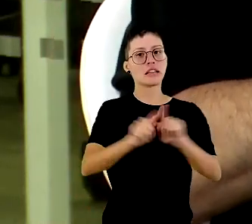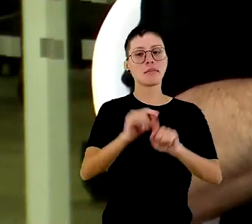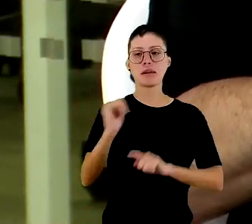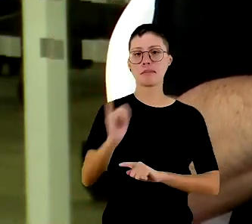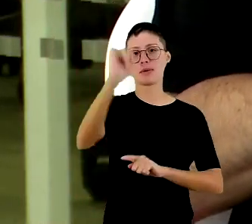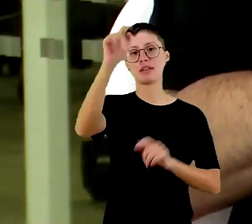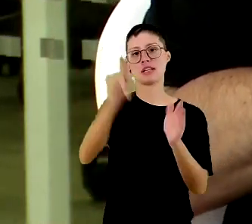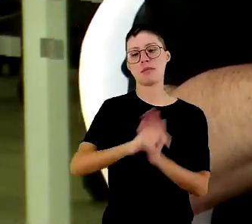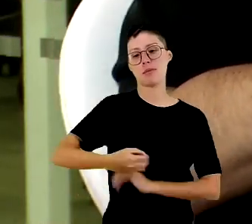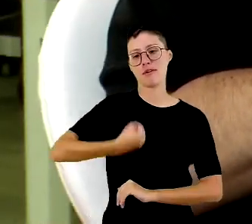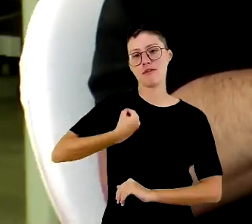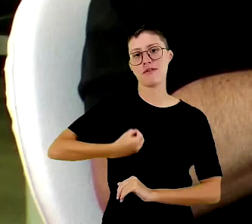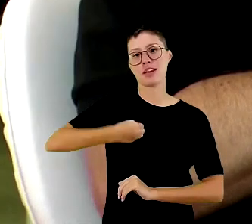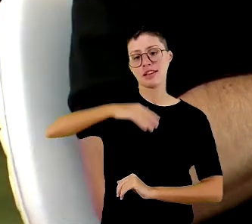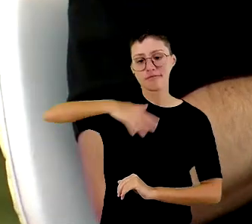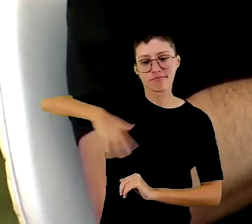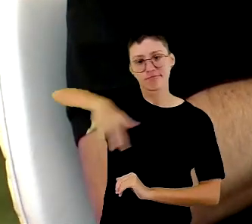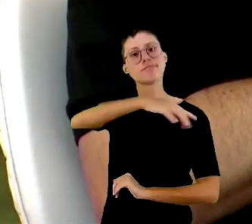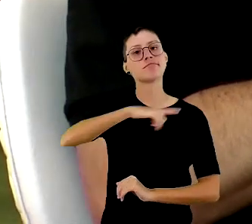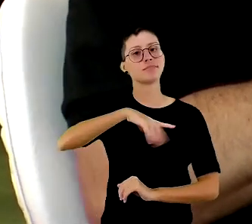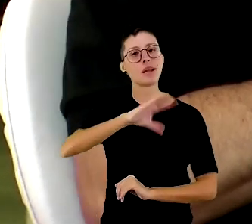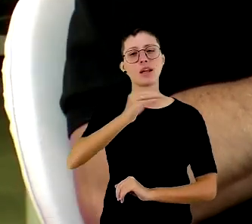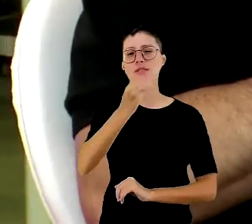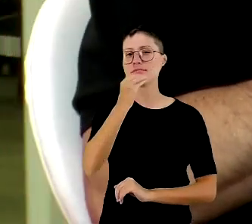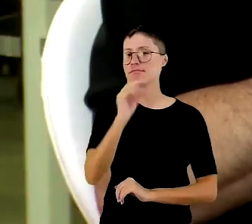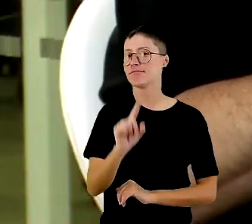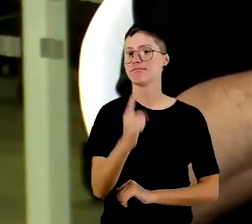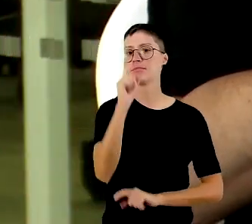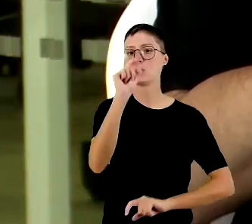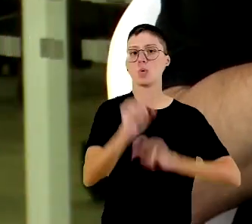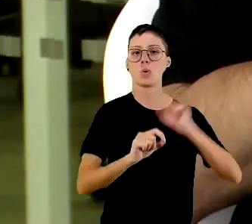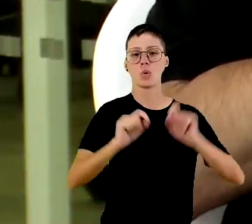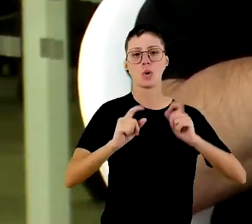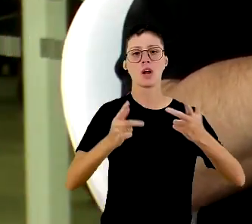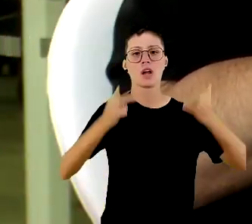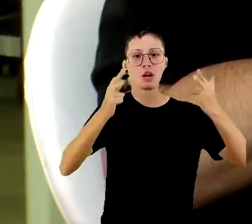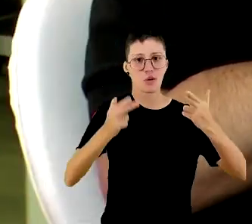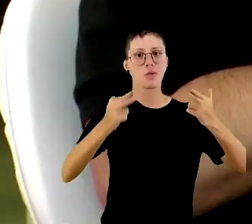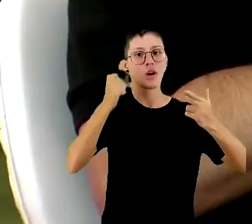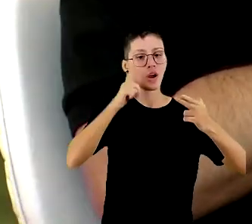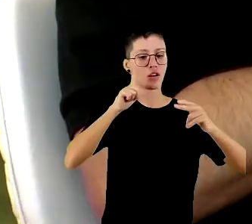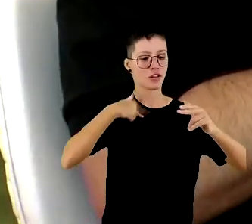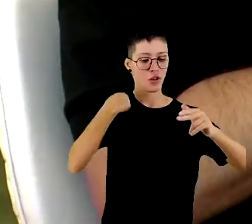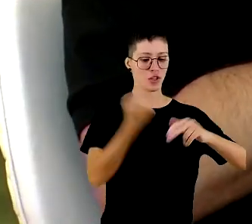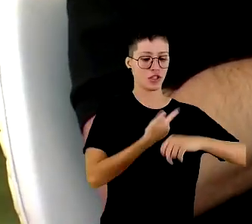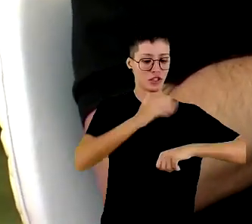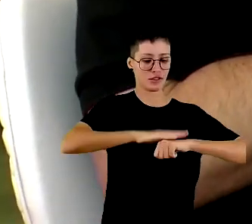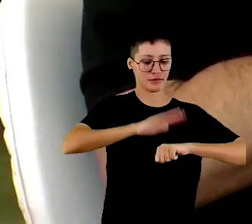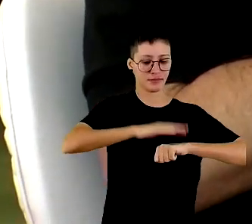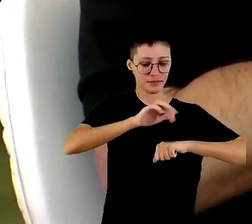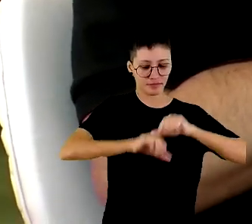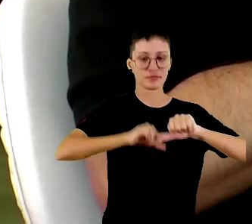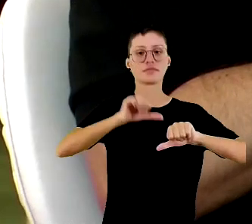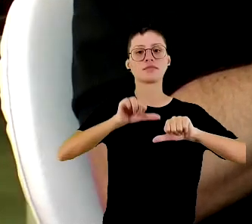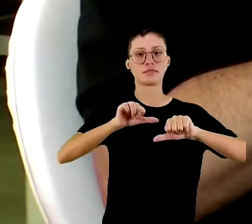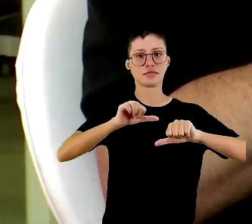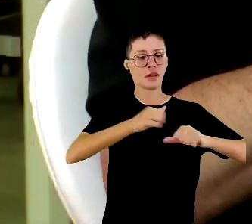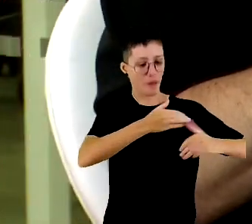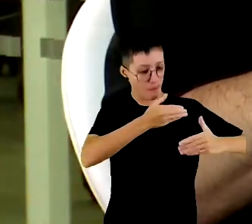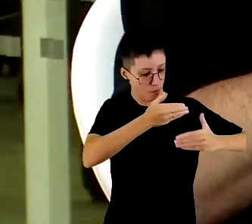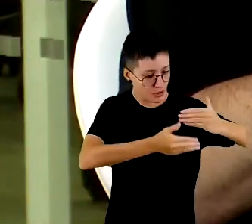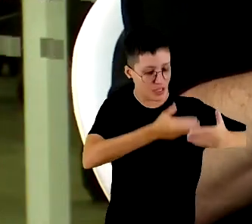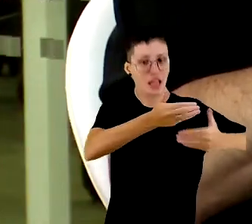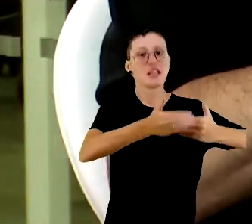Então, acho que a gente tem uma oportunidade única nessa jornada, de novo, da gente se transformar de uma empresa de processos em uma empresa